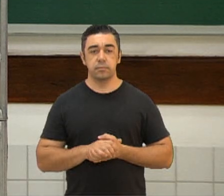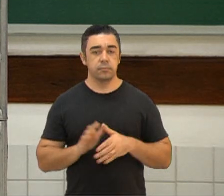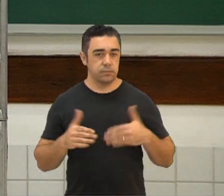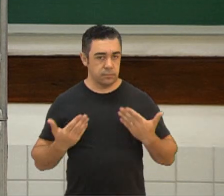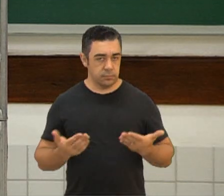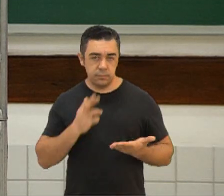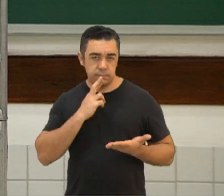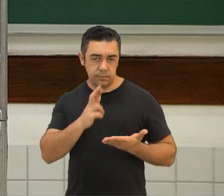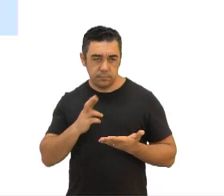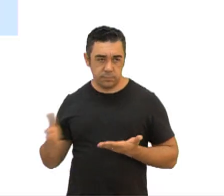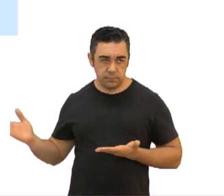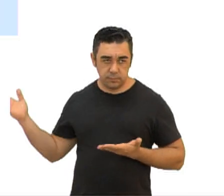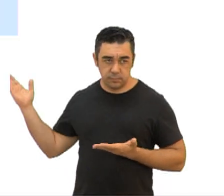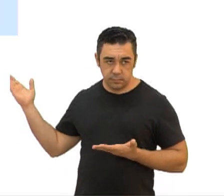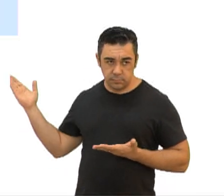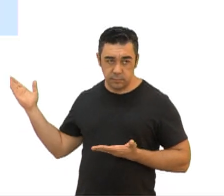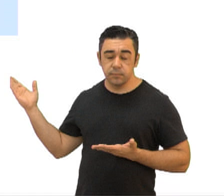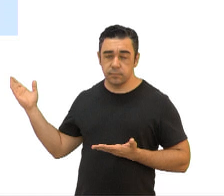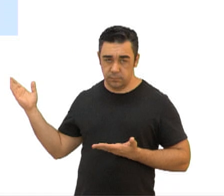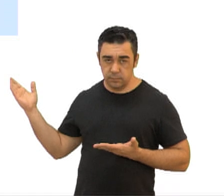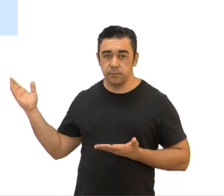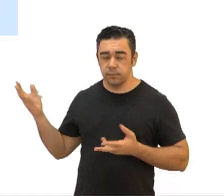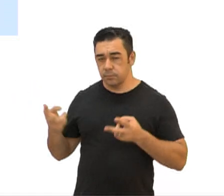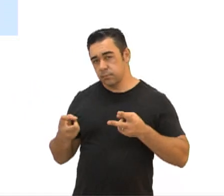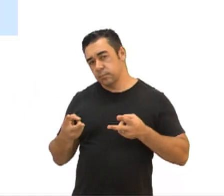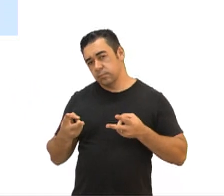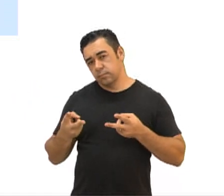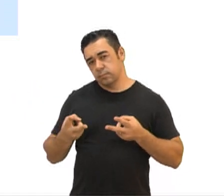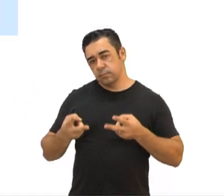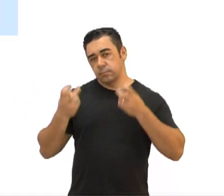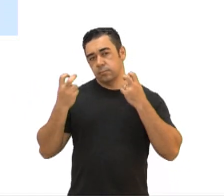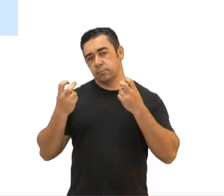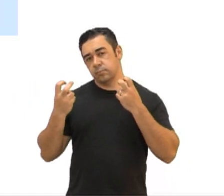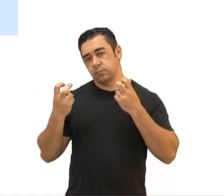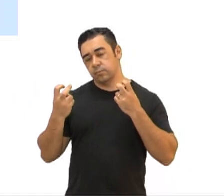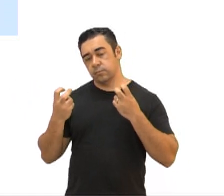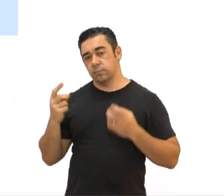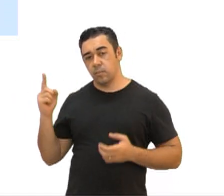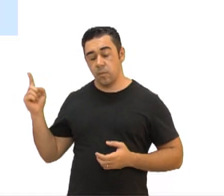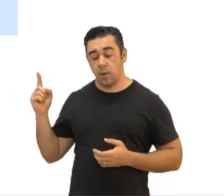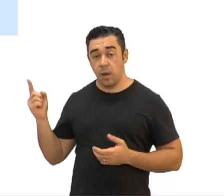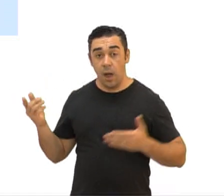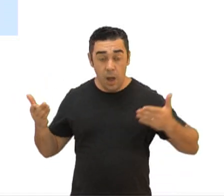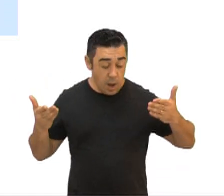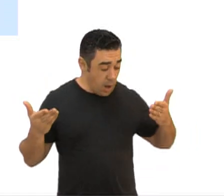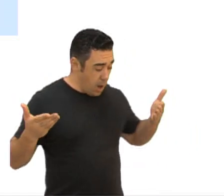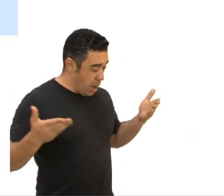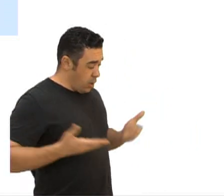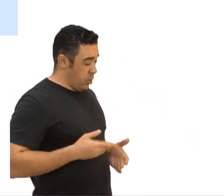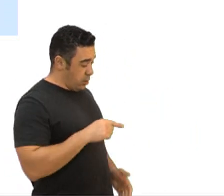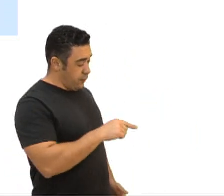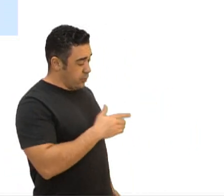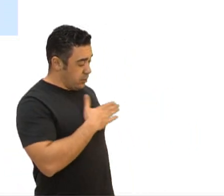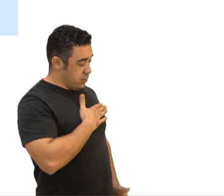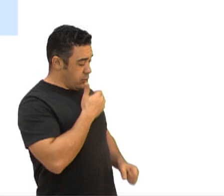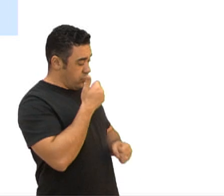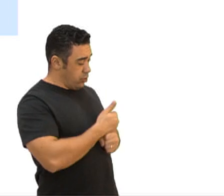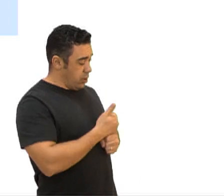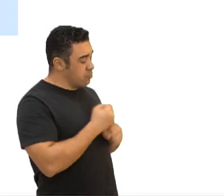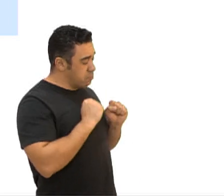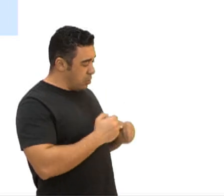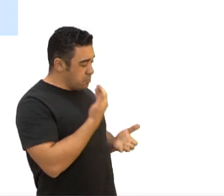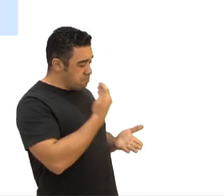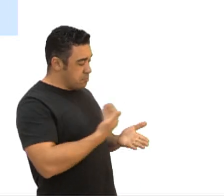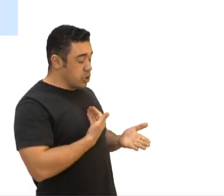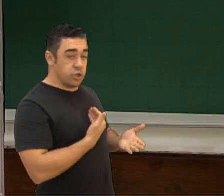Então, pessoal, olha lá. Então, quem conseguiu perceber que quando ele diz assim, agora você é meu amo, peça o que quiser.